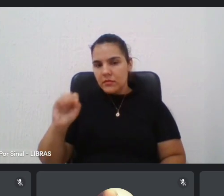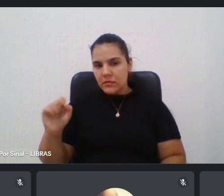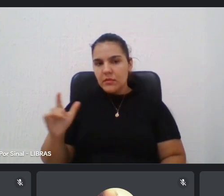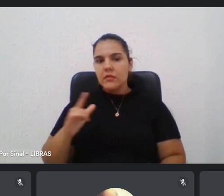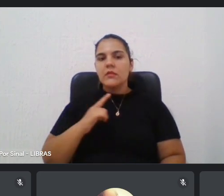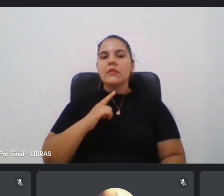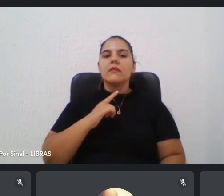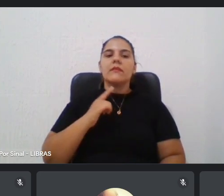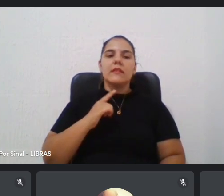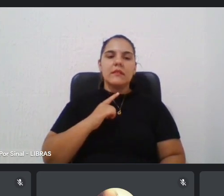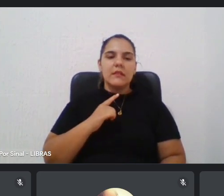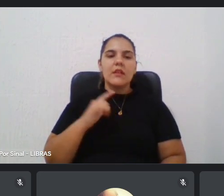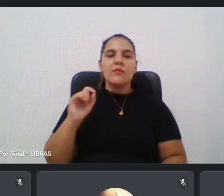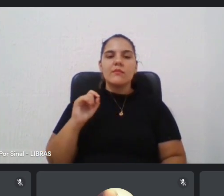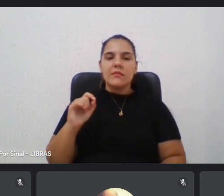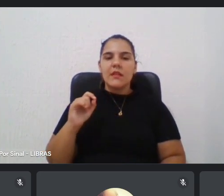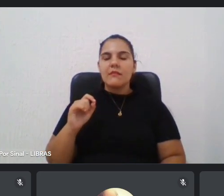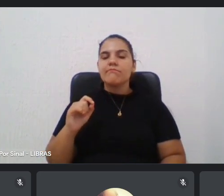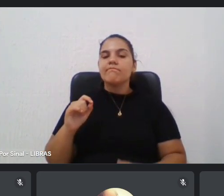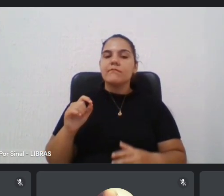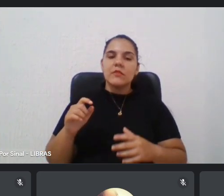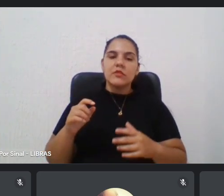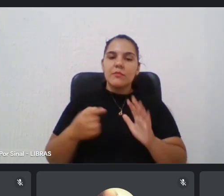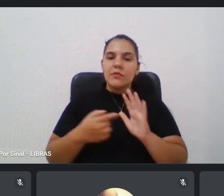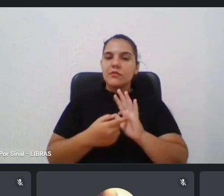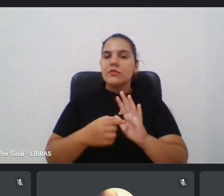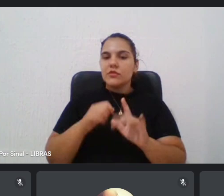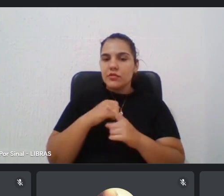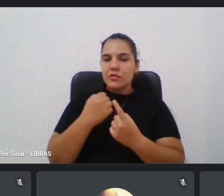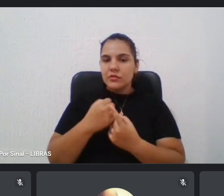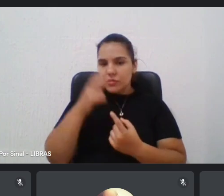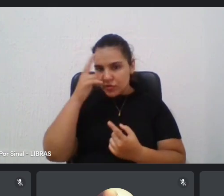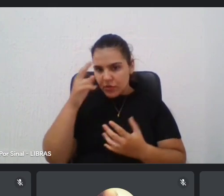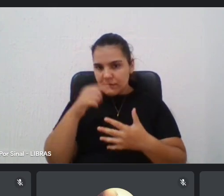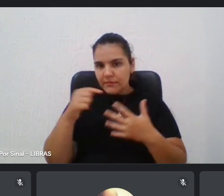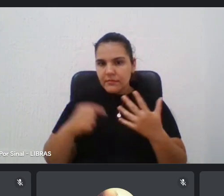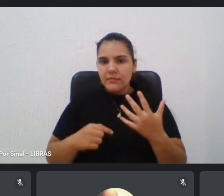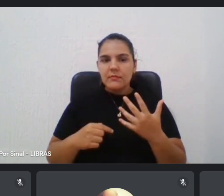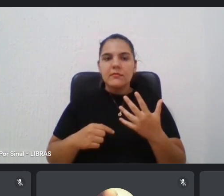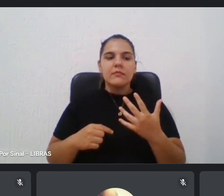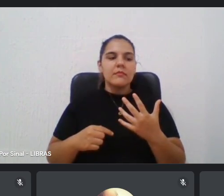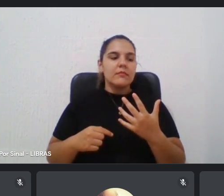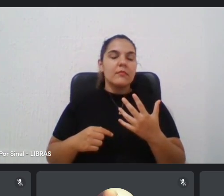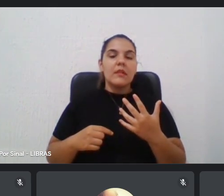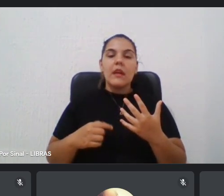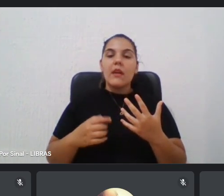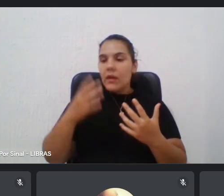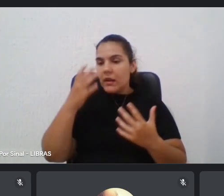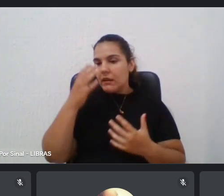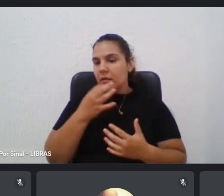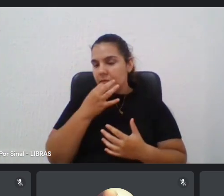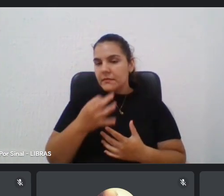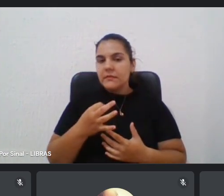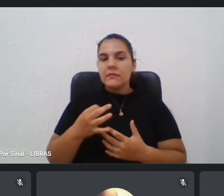a gente quer muito fazer isso, né? Estou apostando muito que, provavelmente, o Paulo Gustavo possa fortalecer esse processo